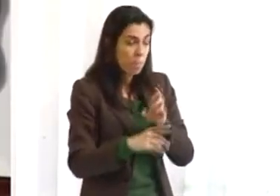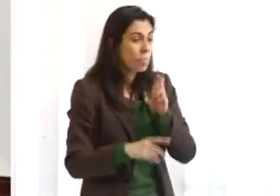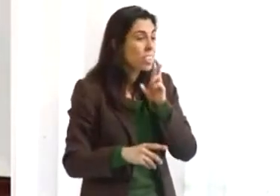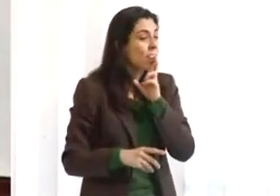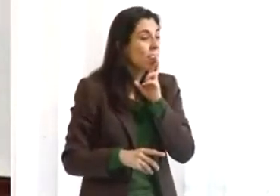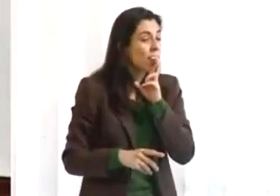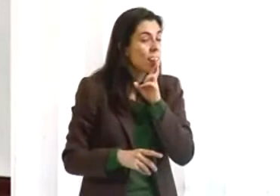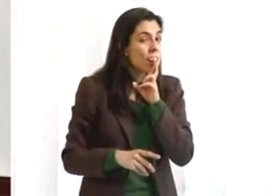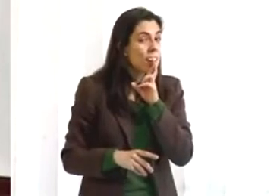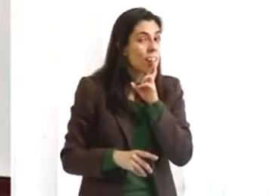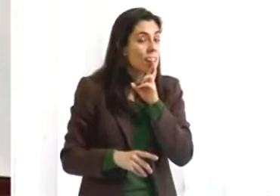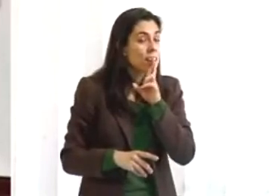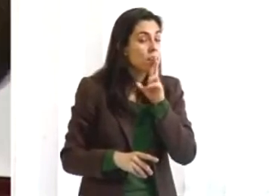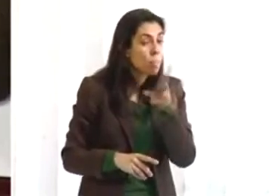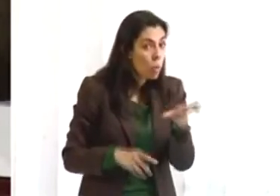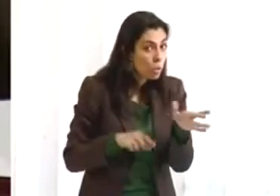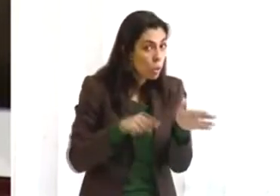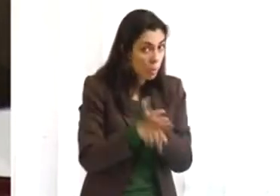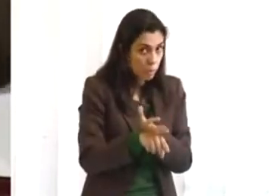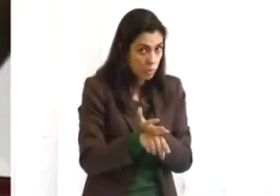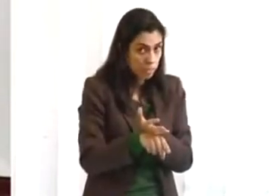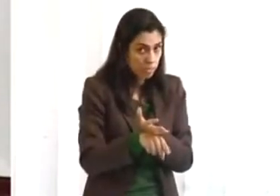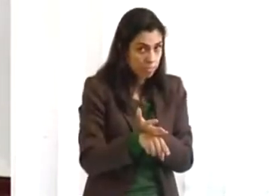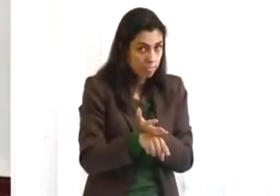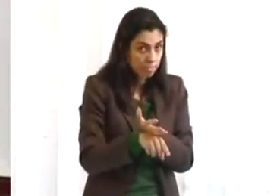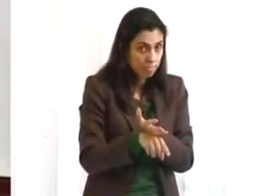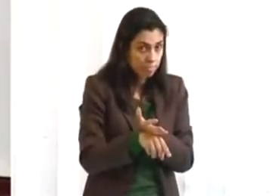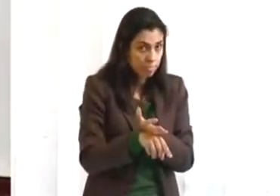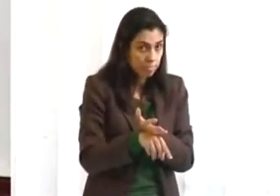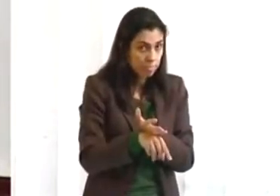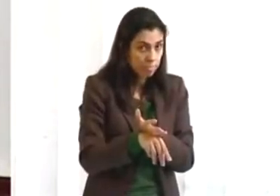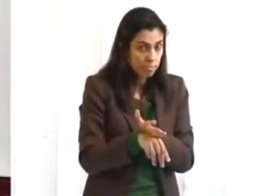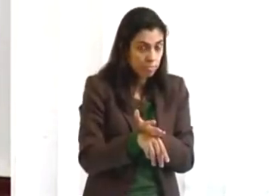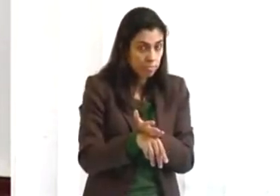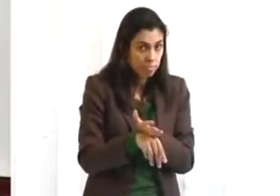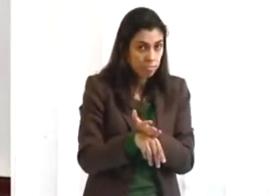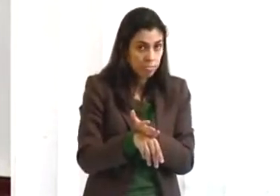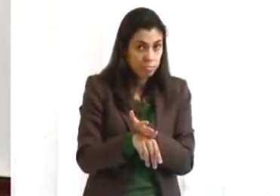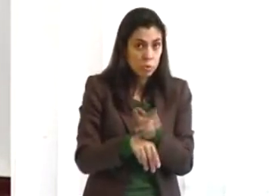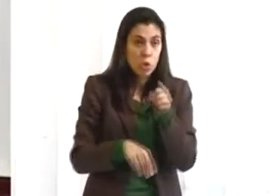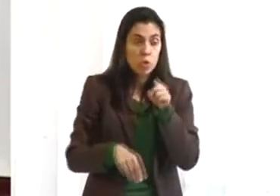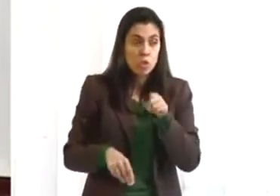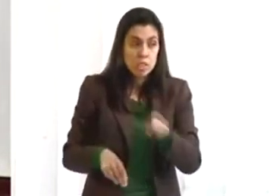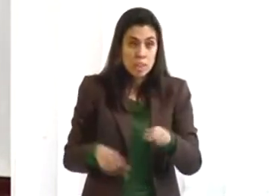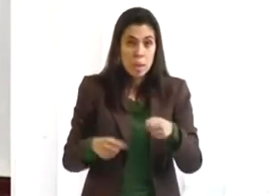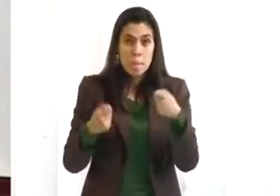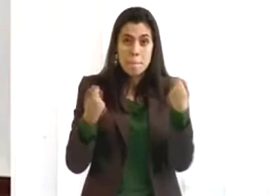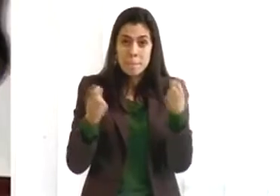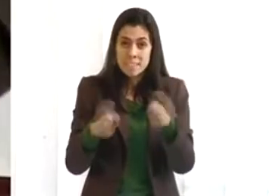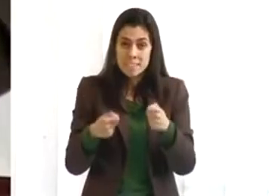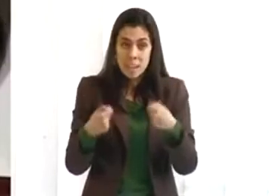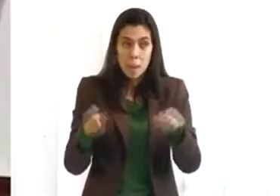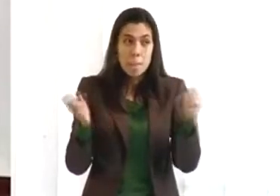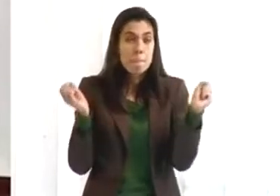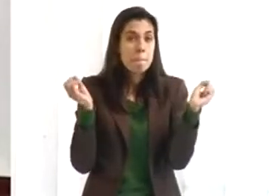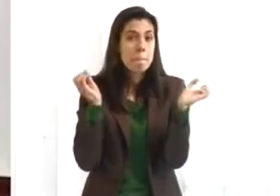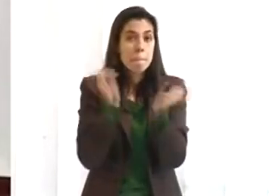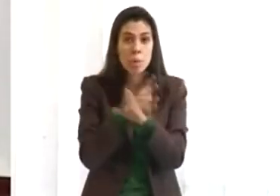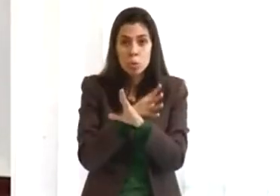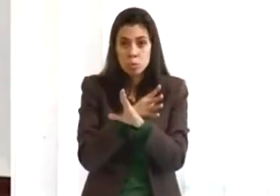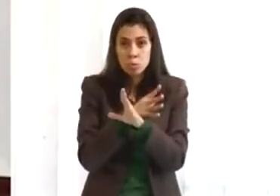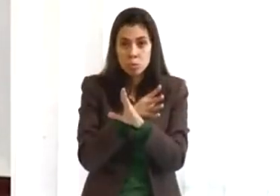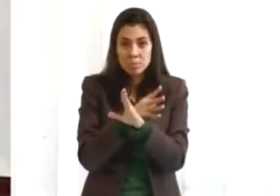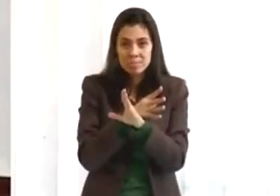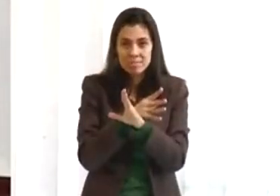discípulo. Portanto, você, meu irmão, minha irmã, que quer e precisa atender à ordem de Jesus, de fazer discípulos, você